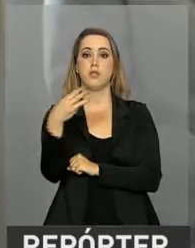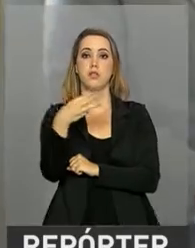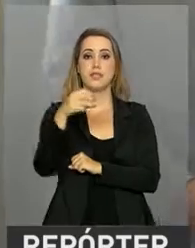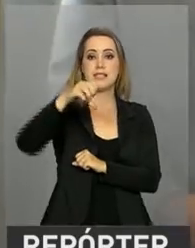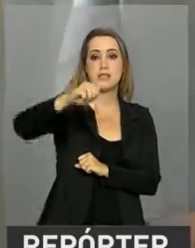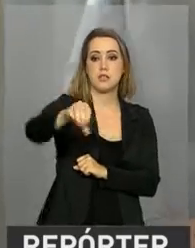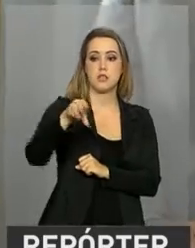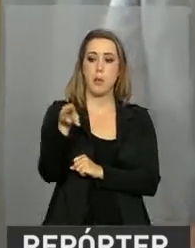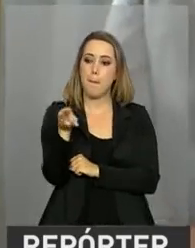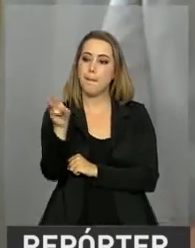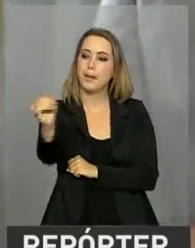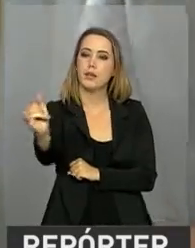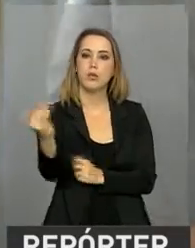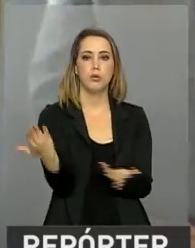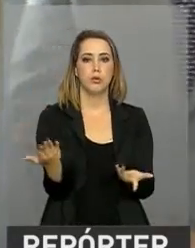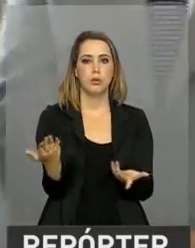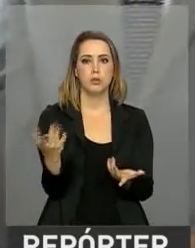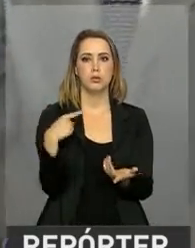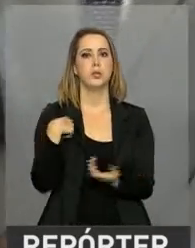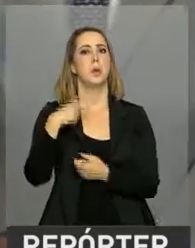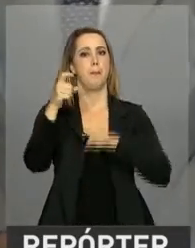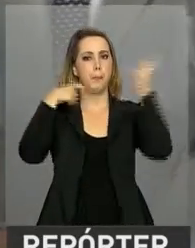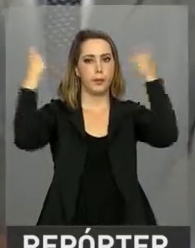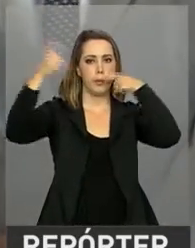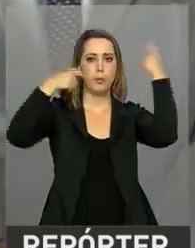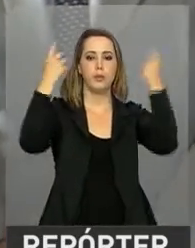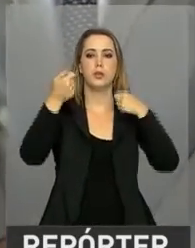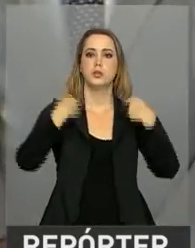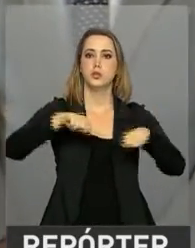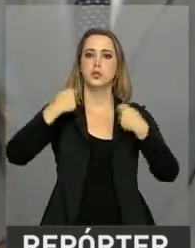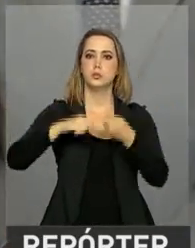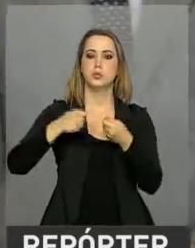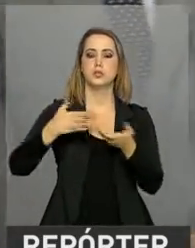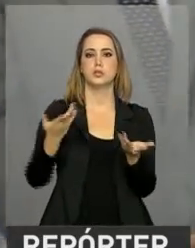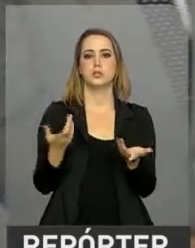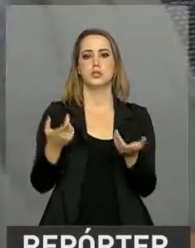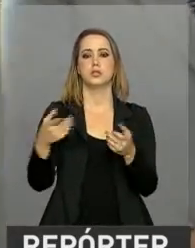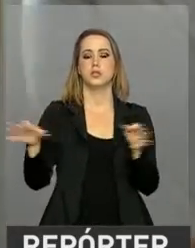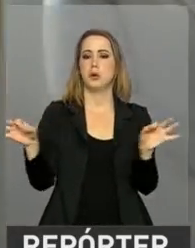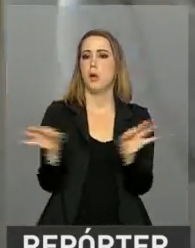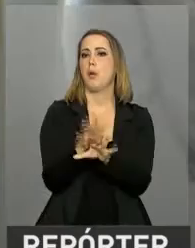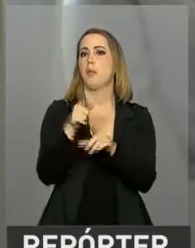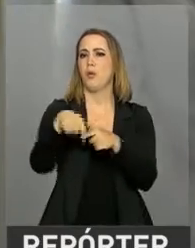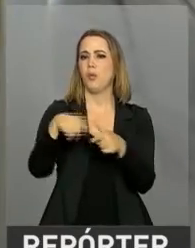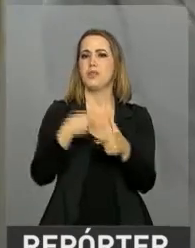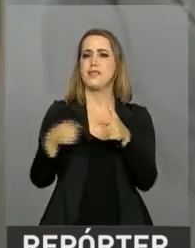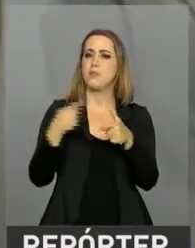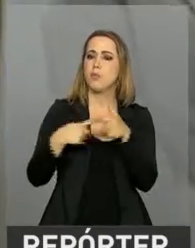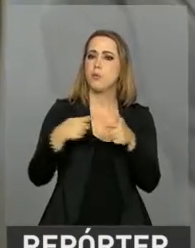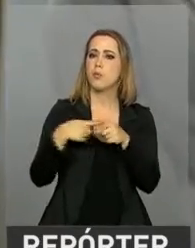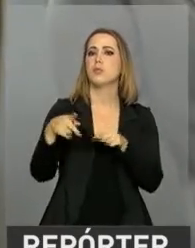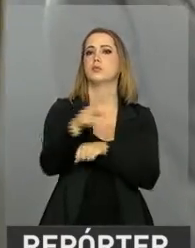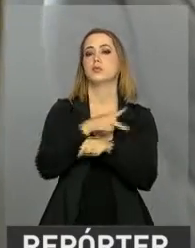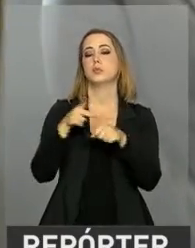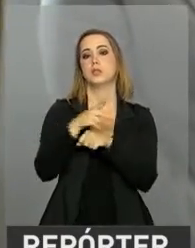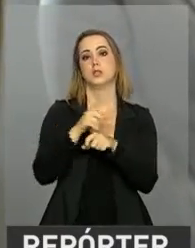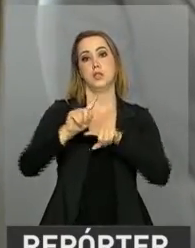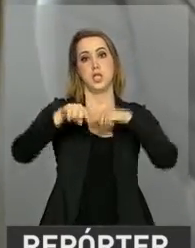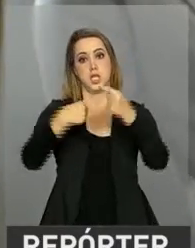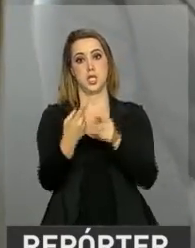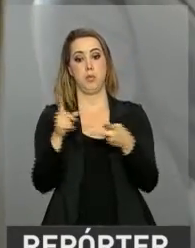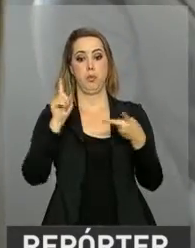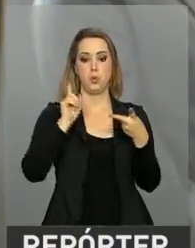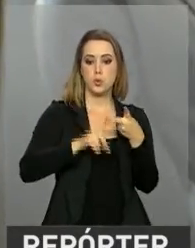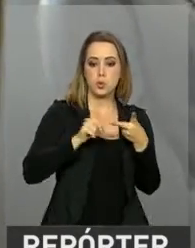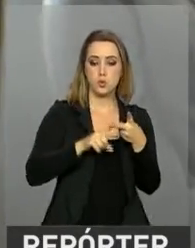10 preocupantes nós temos de tirar o país dessa recessão e o passo seguinte evidentemente a previdência vai